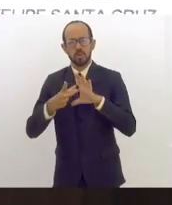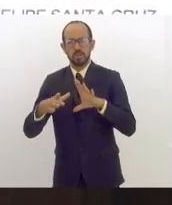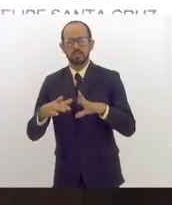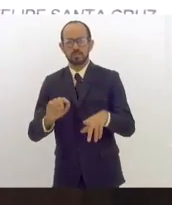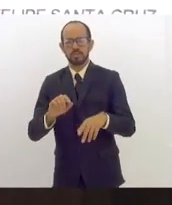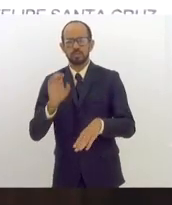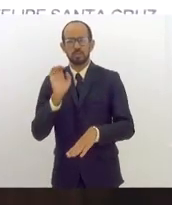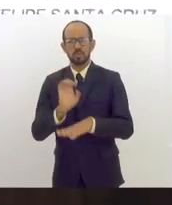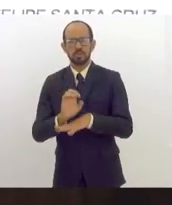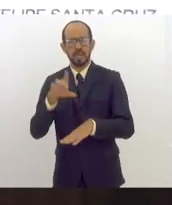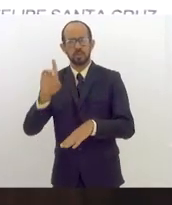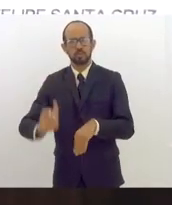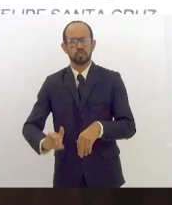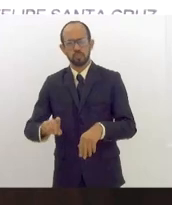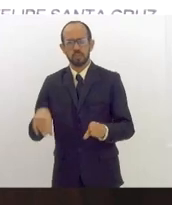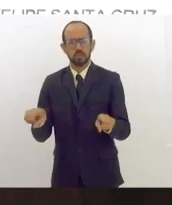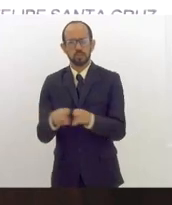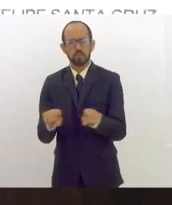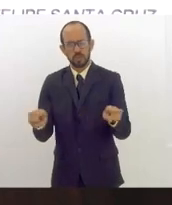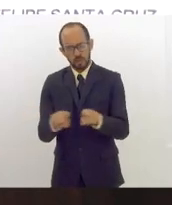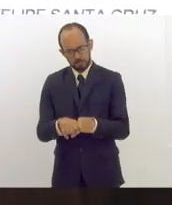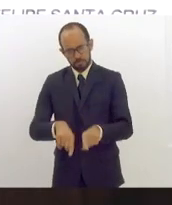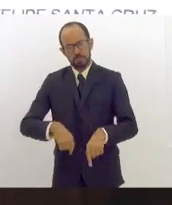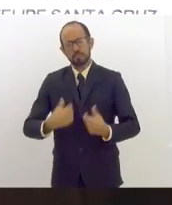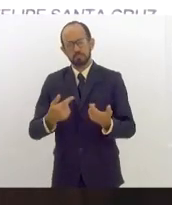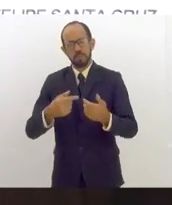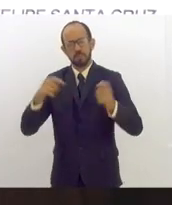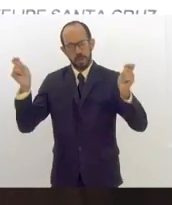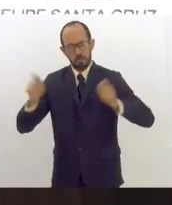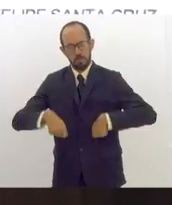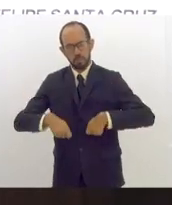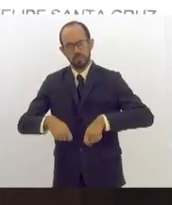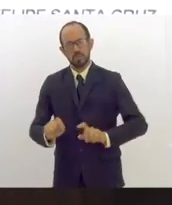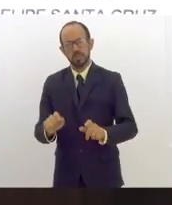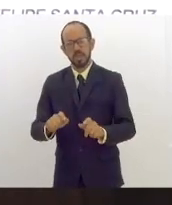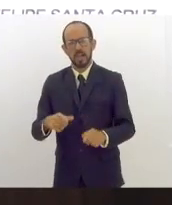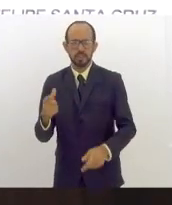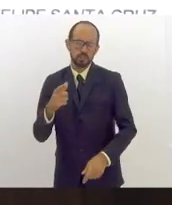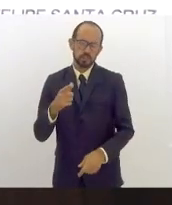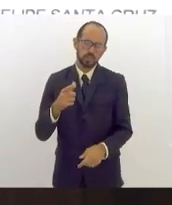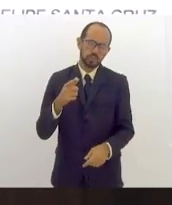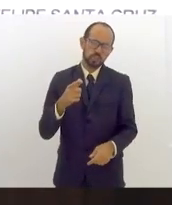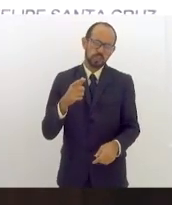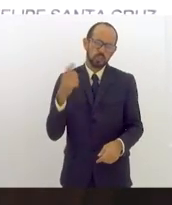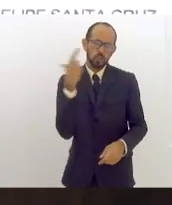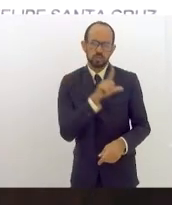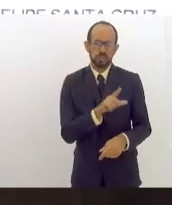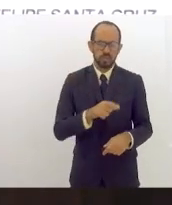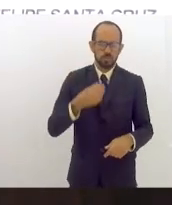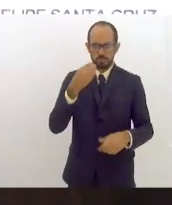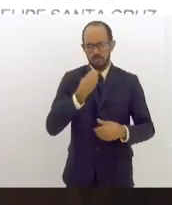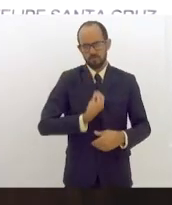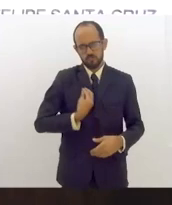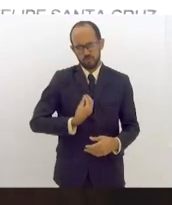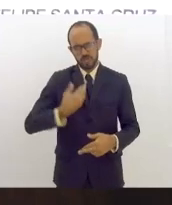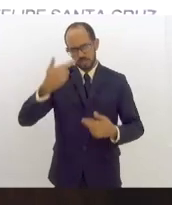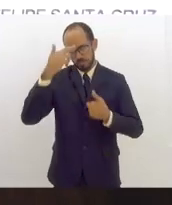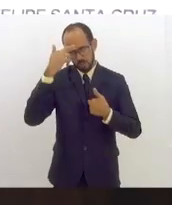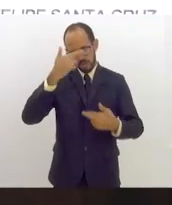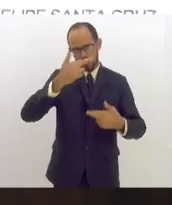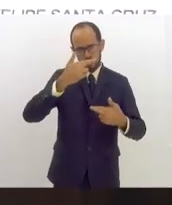nosso estado de direito e por nossa possibilidade de uma vida mais respeitosa e mais solidária